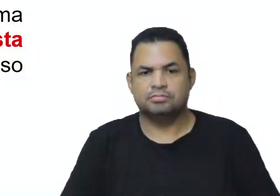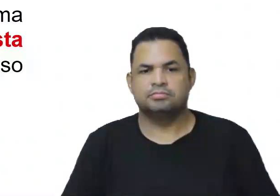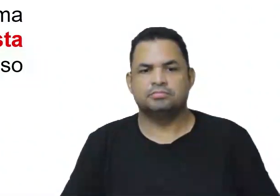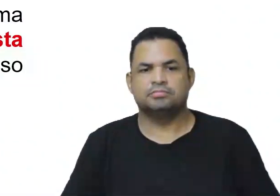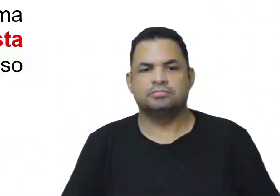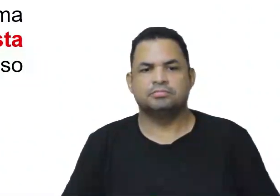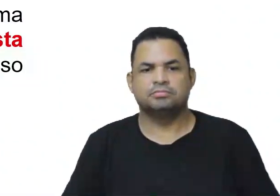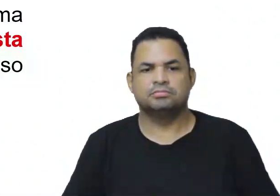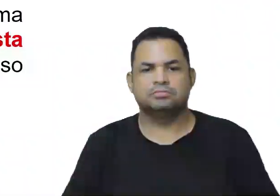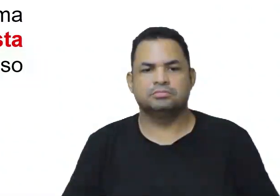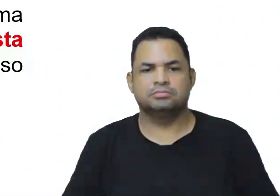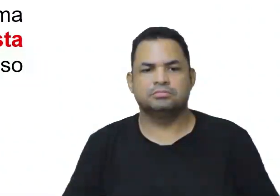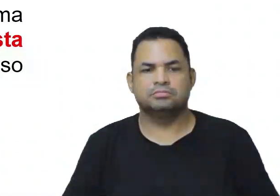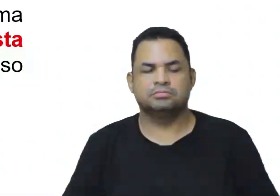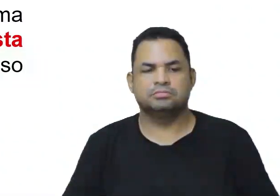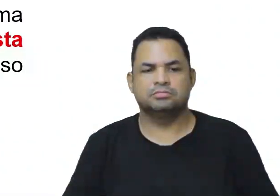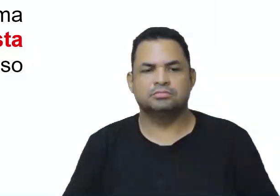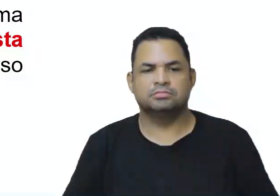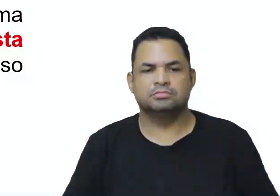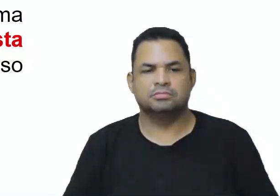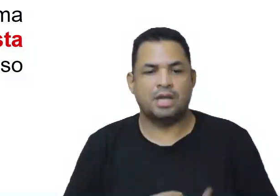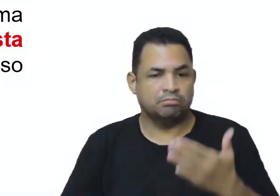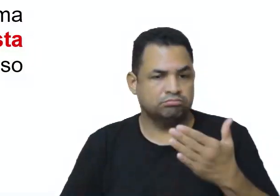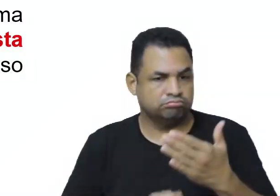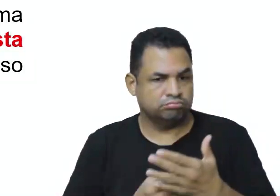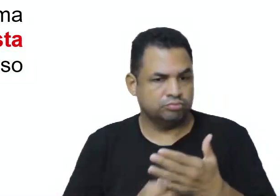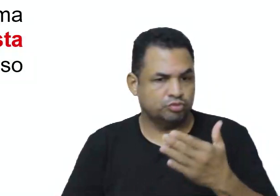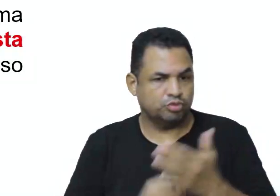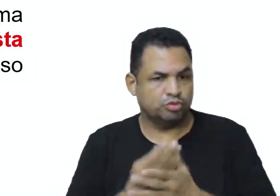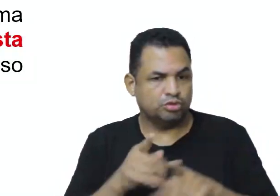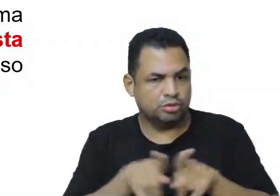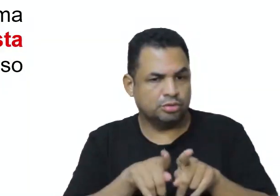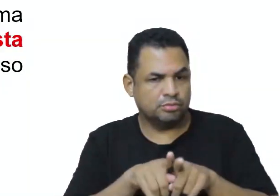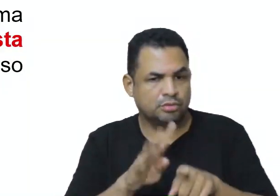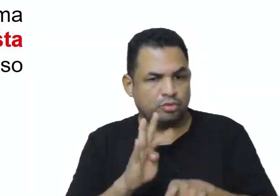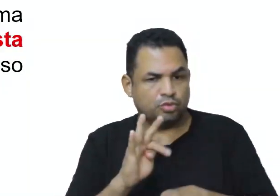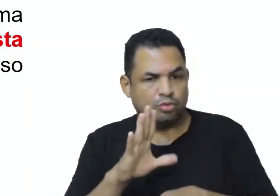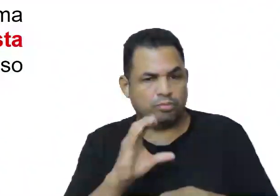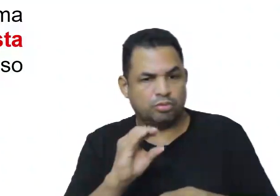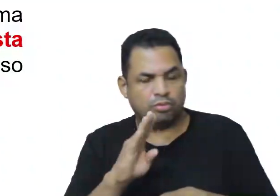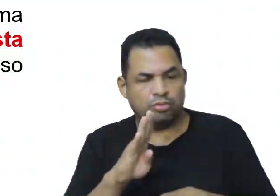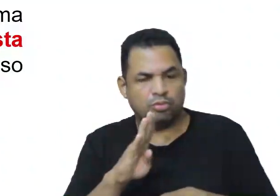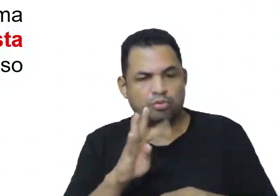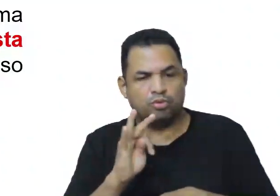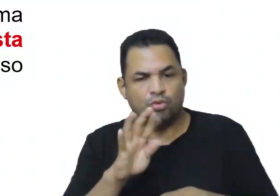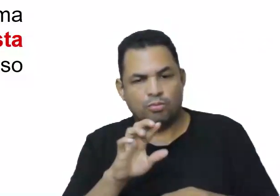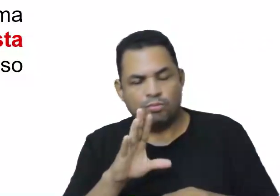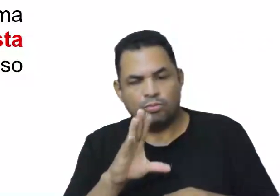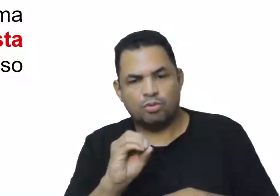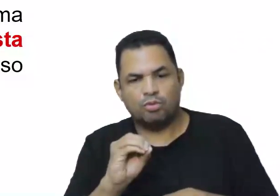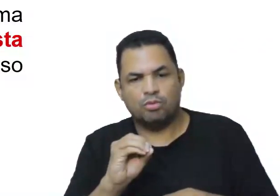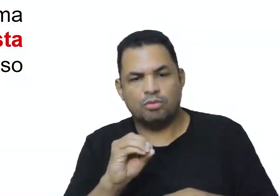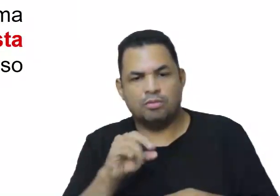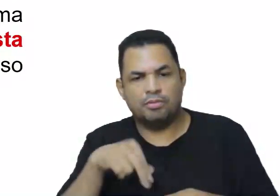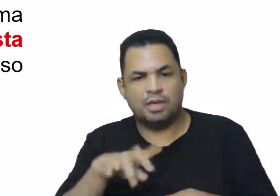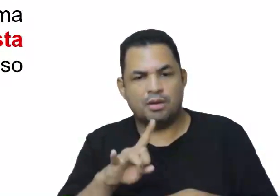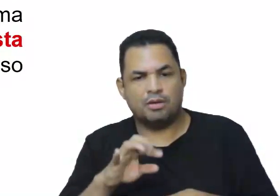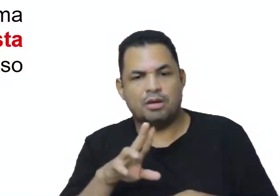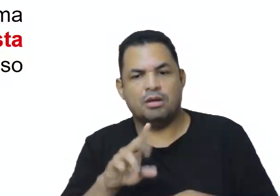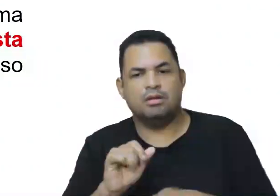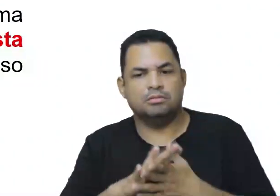já aí. Olha que interessante. Aparece o tubo neural que vai dar... Isso aqui é muito importante, pessoal, que é na fase aí, por exemplo,